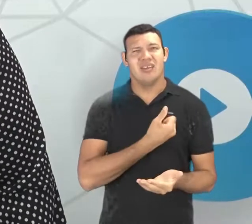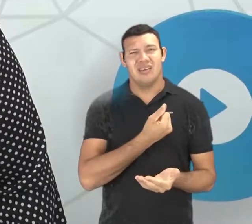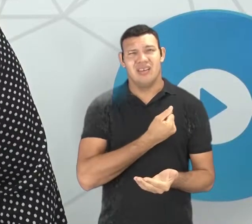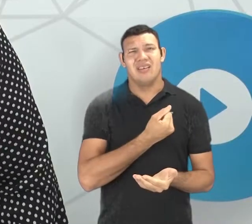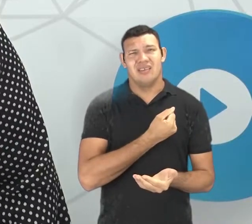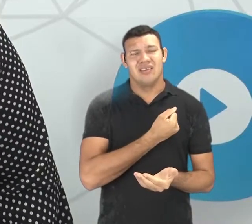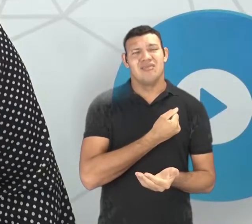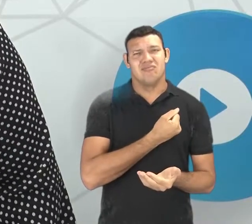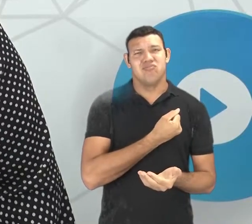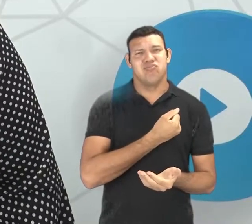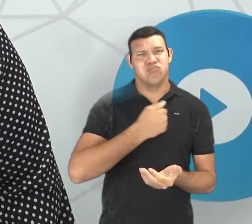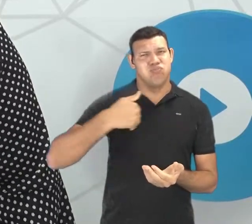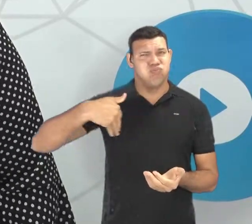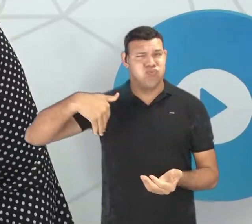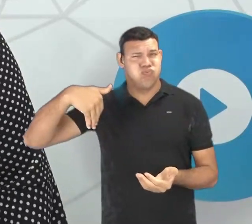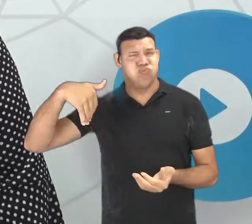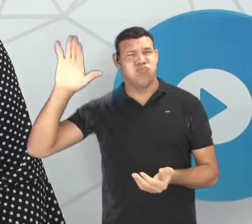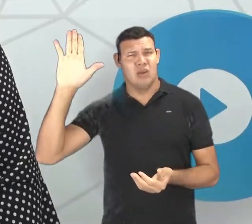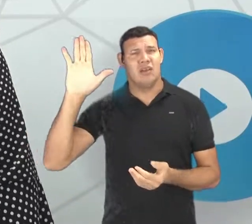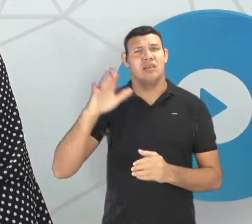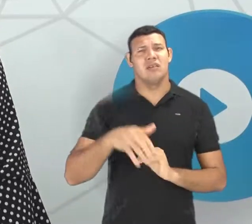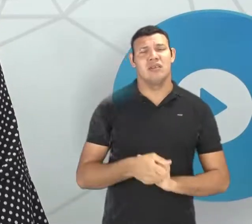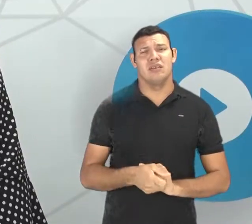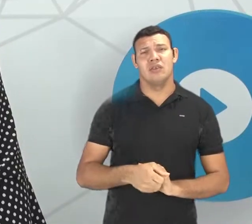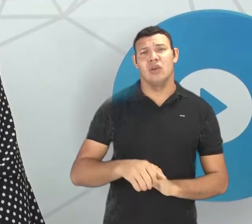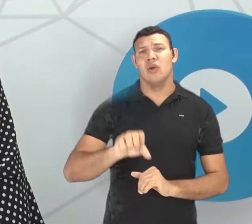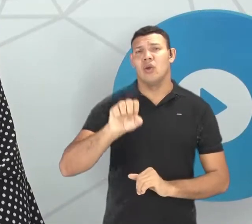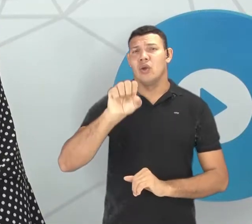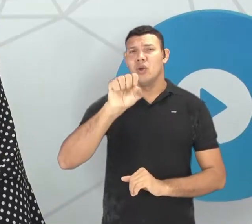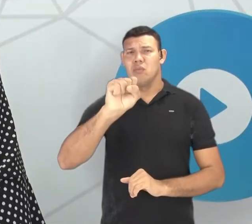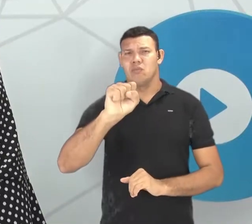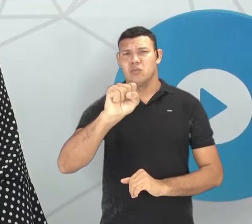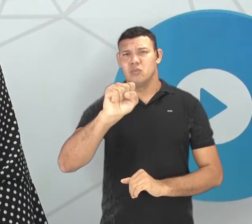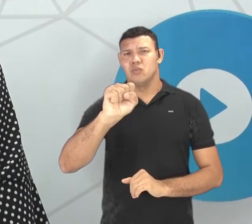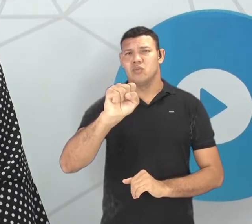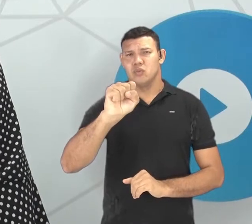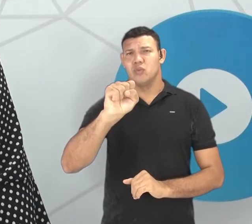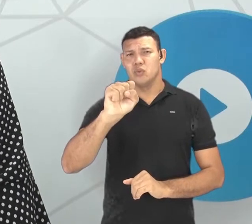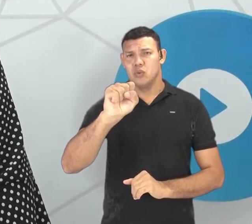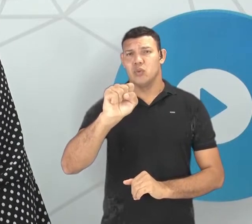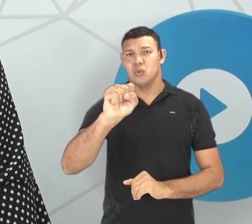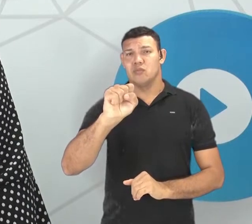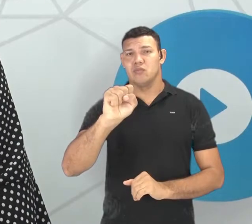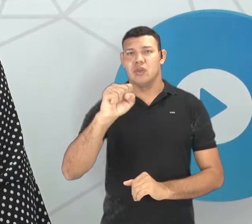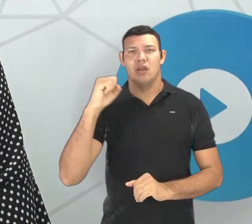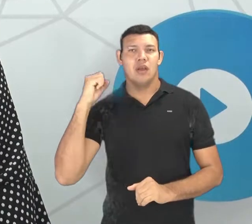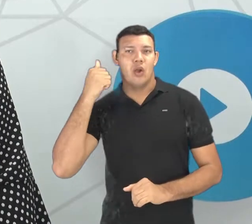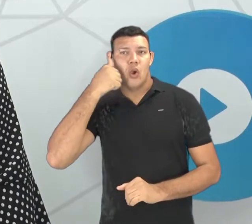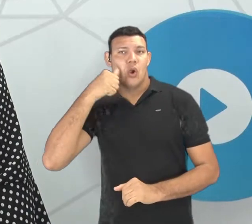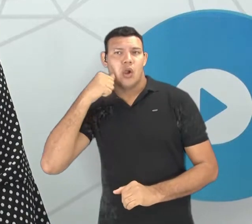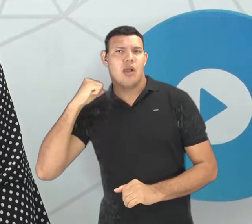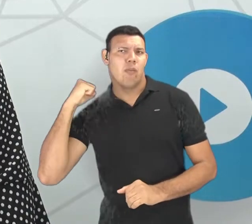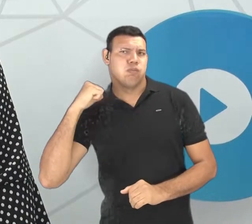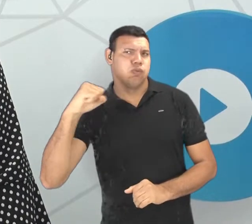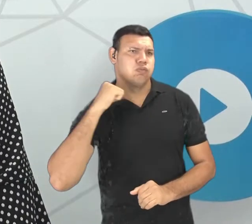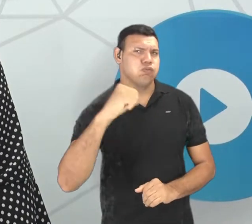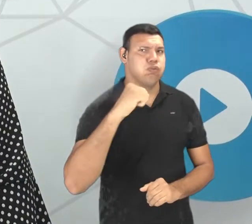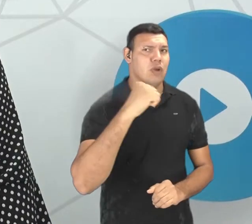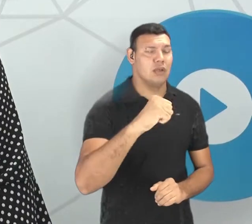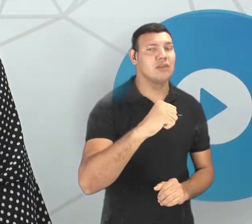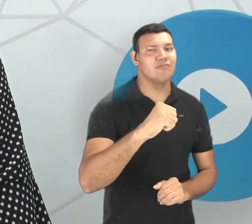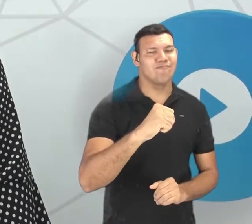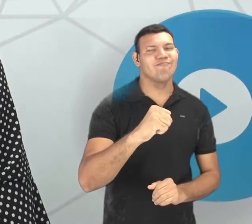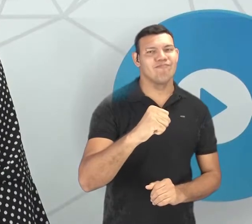de serem, são 8 feminicídios desde março, quer dizer, crimes praticados contra as